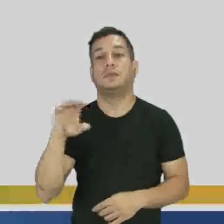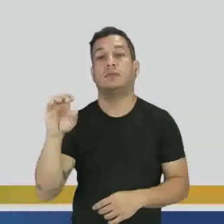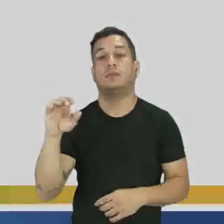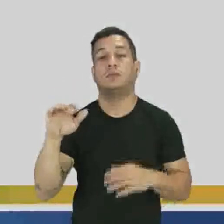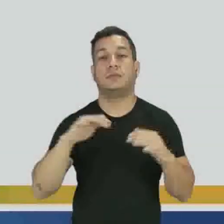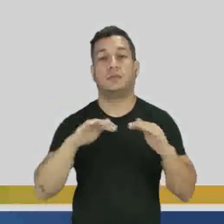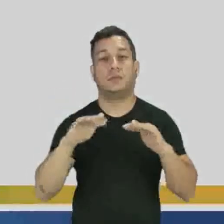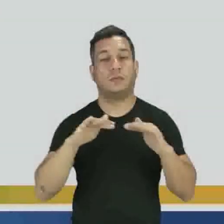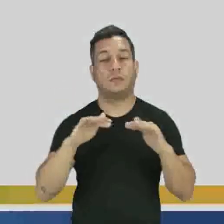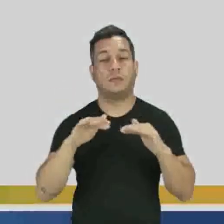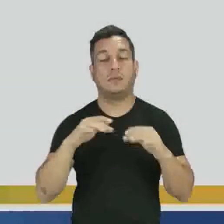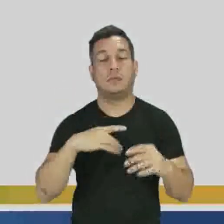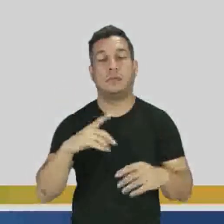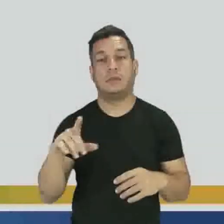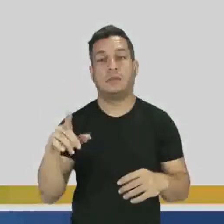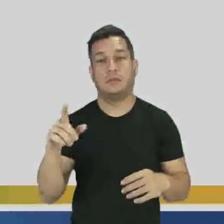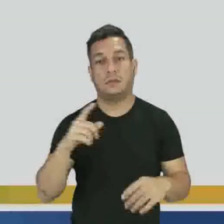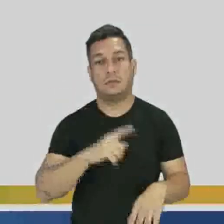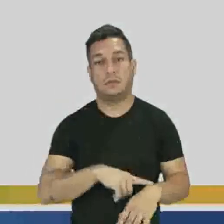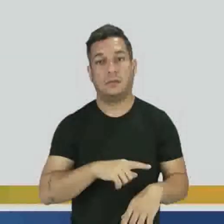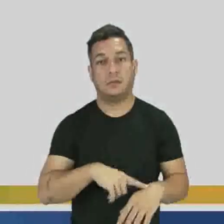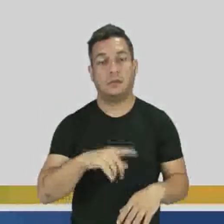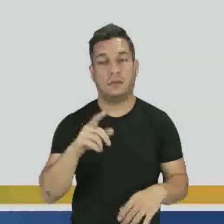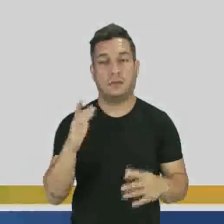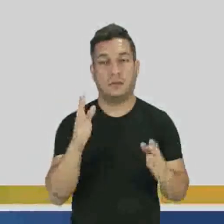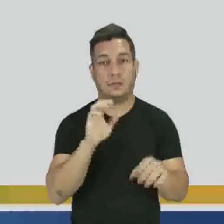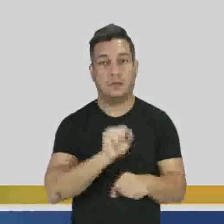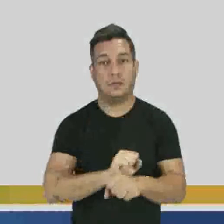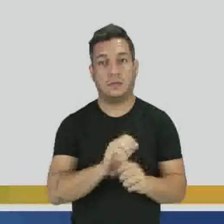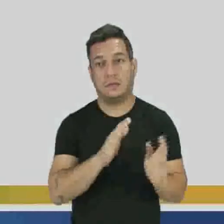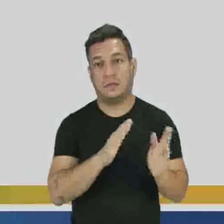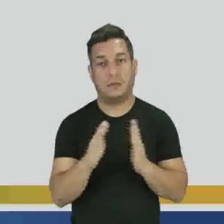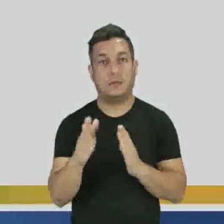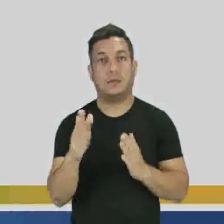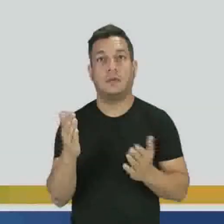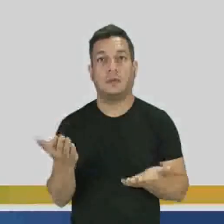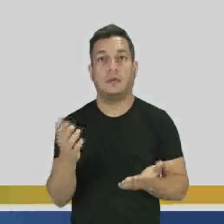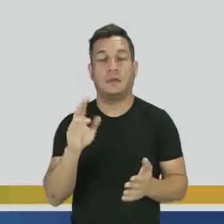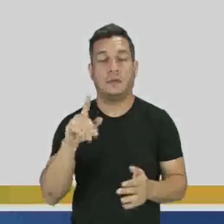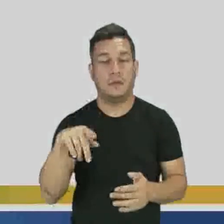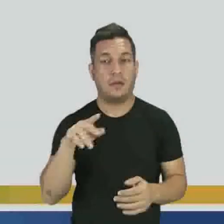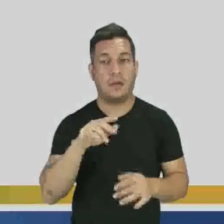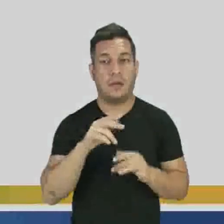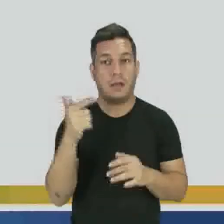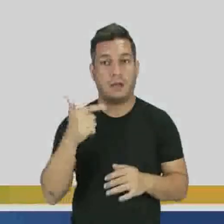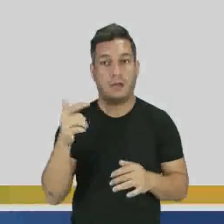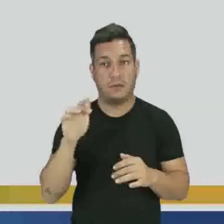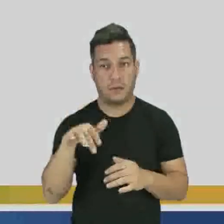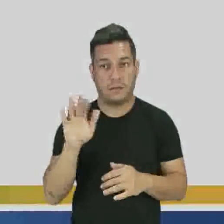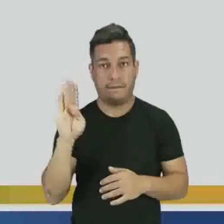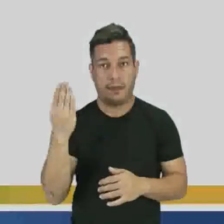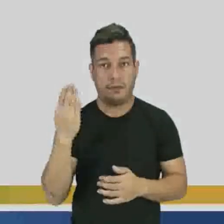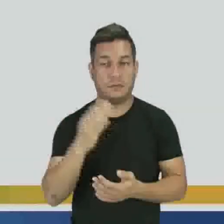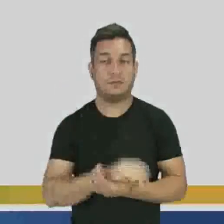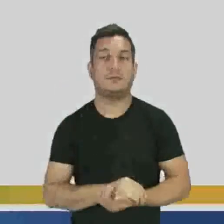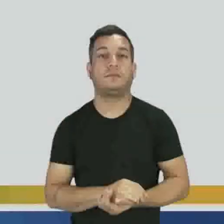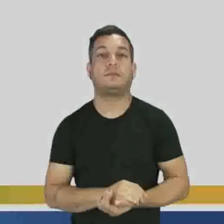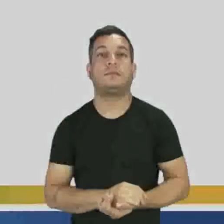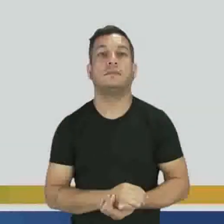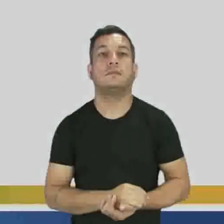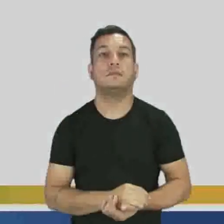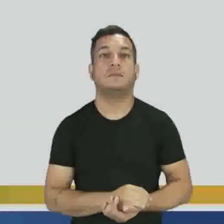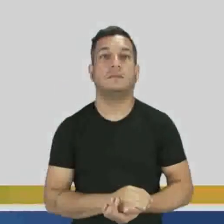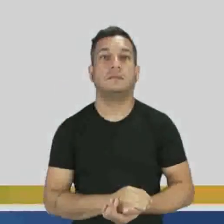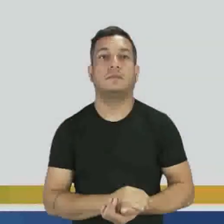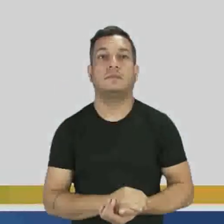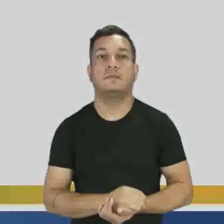oscilações que são realizadas em um determinado intervalo de tempo. Logo, a afirmação 2 ela é